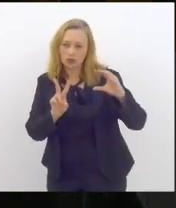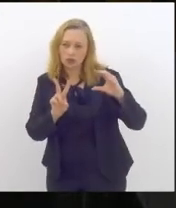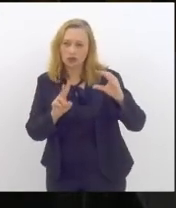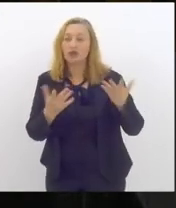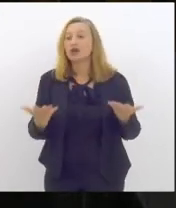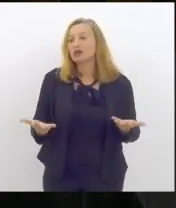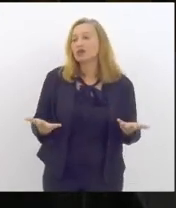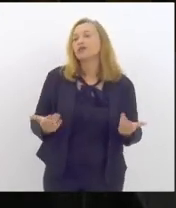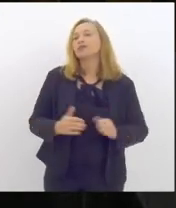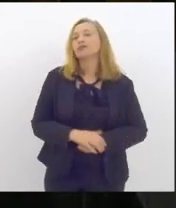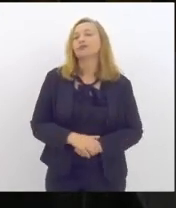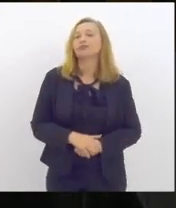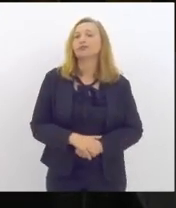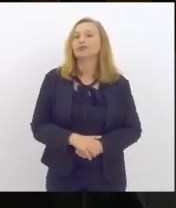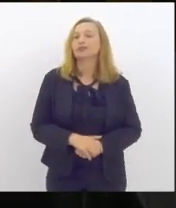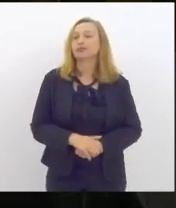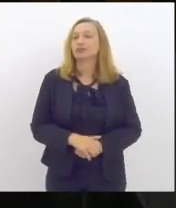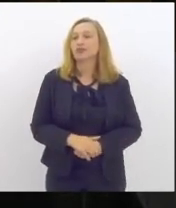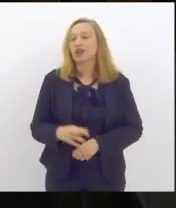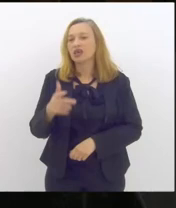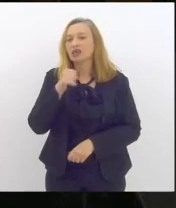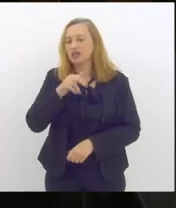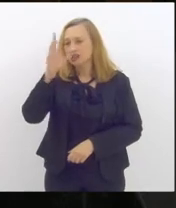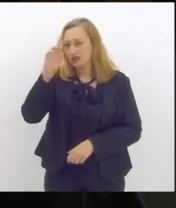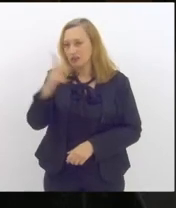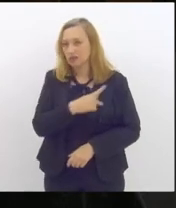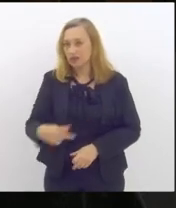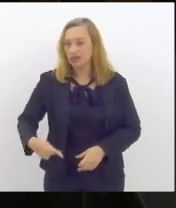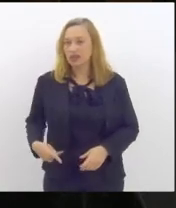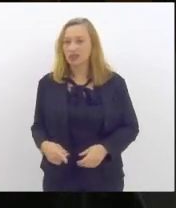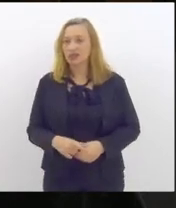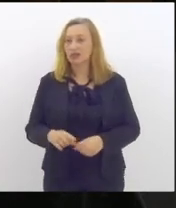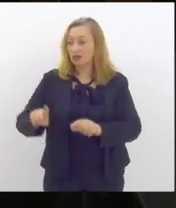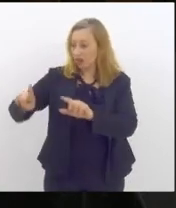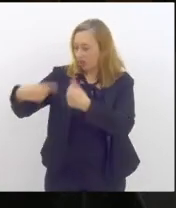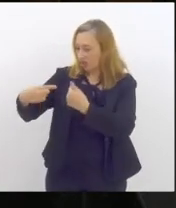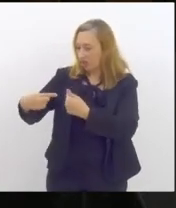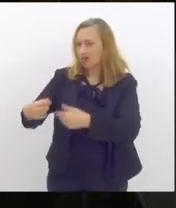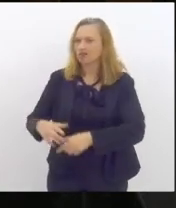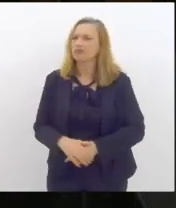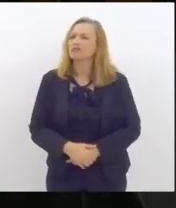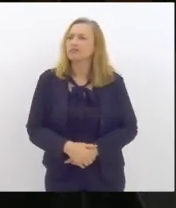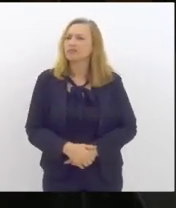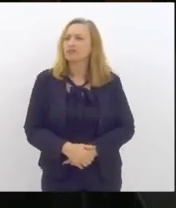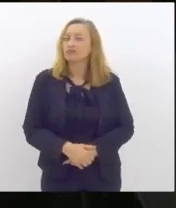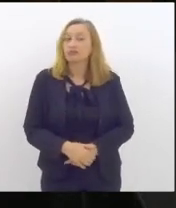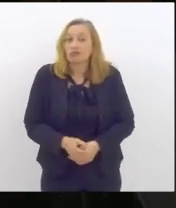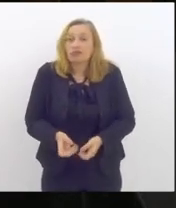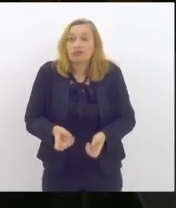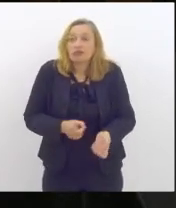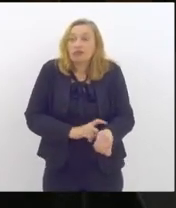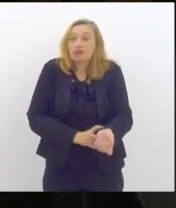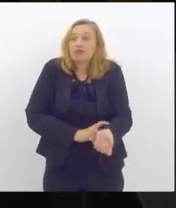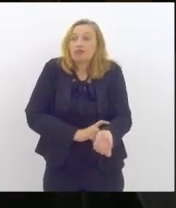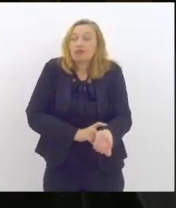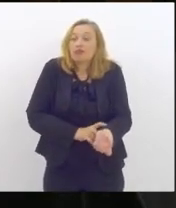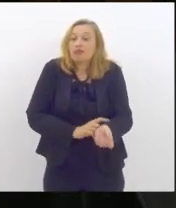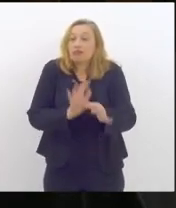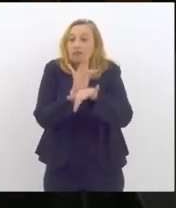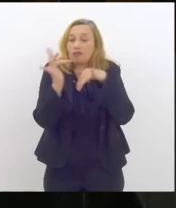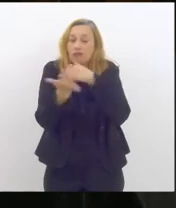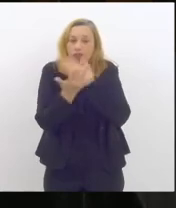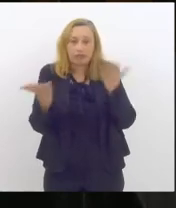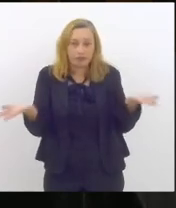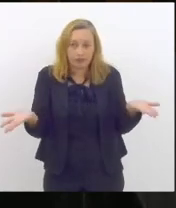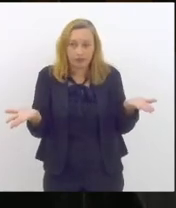inclusive o presidente ele me ataca esteticamente nas redes